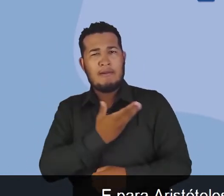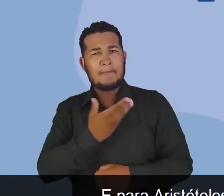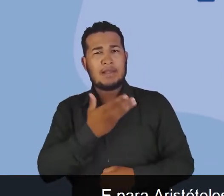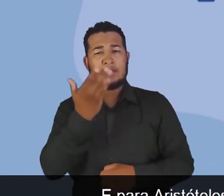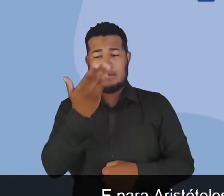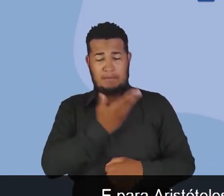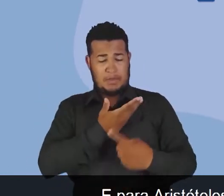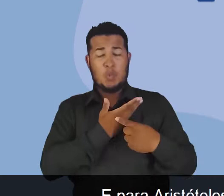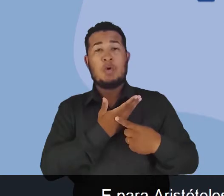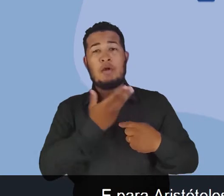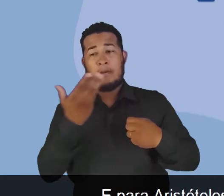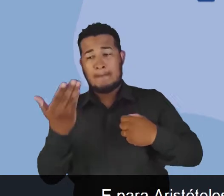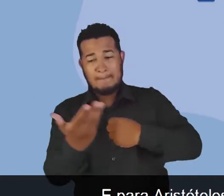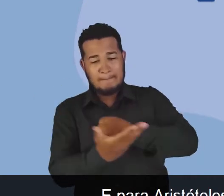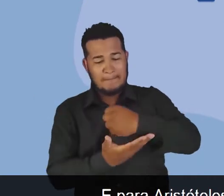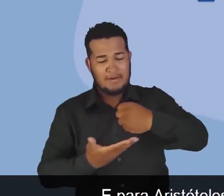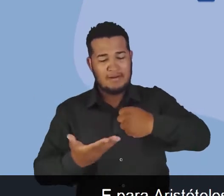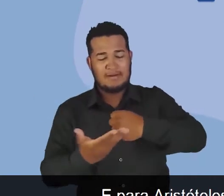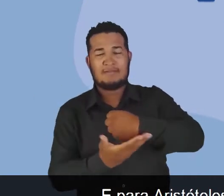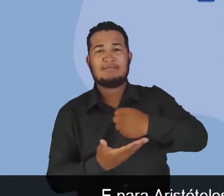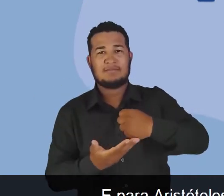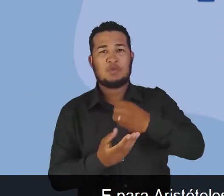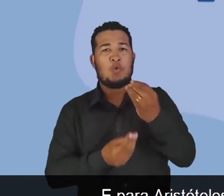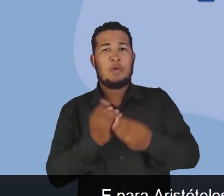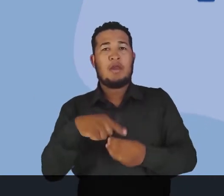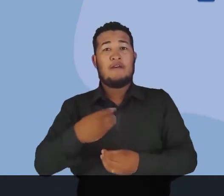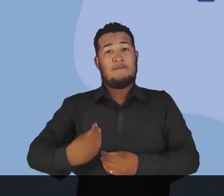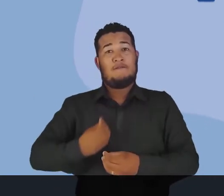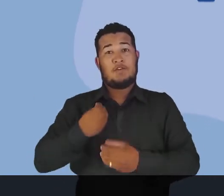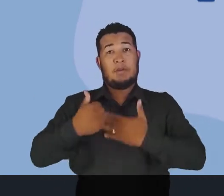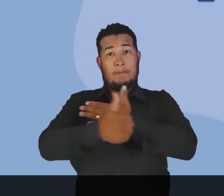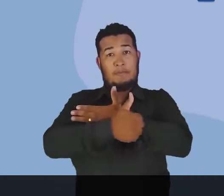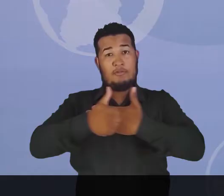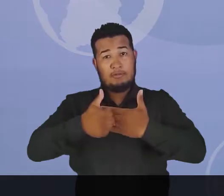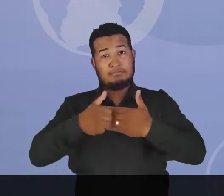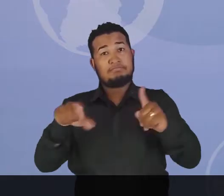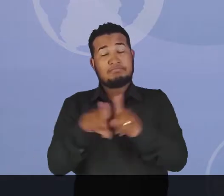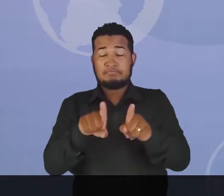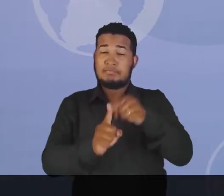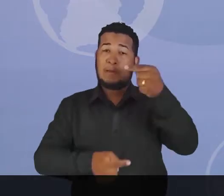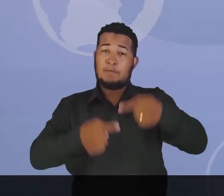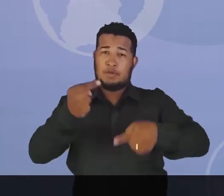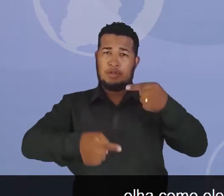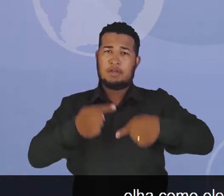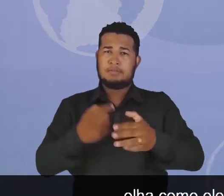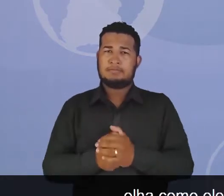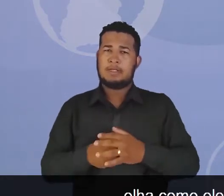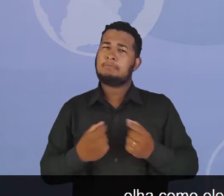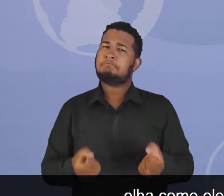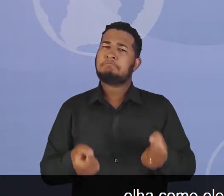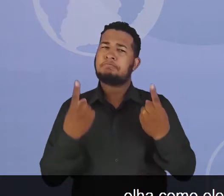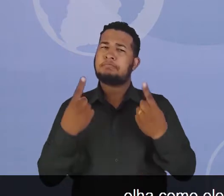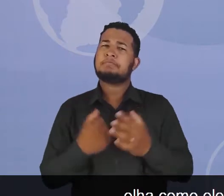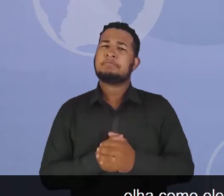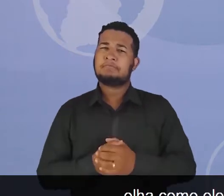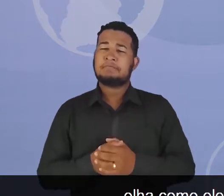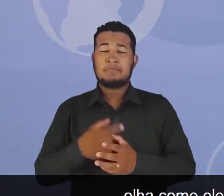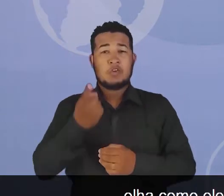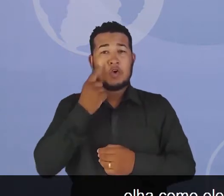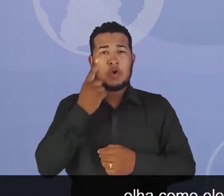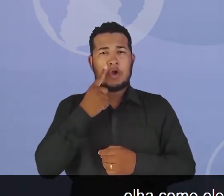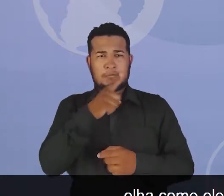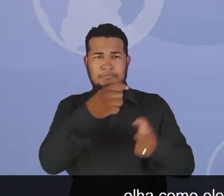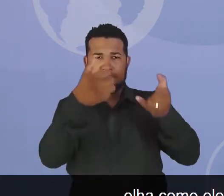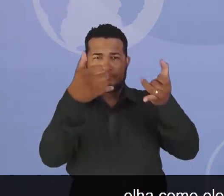fundamento da vida moral e da vida política. Olha que curioso, vem aqui comigo. Olha como ele está dizendo que